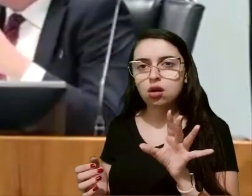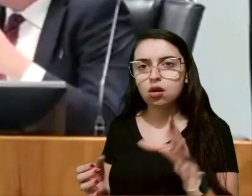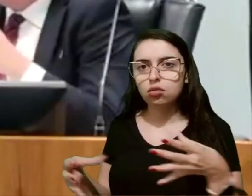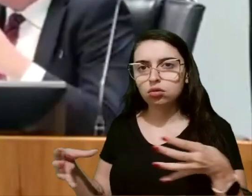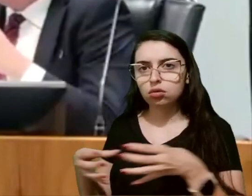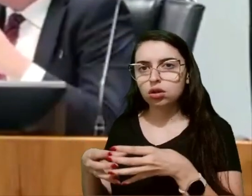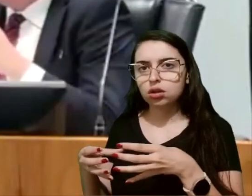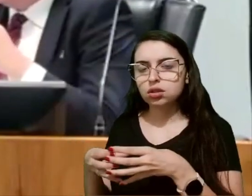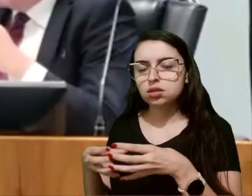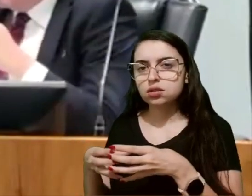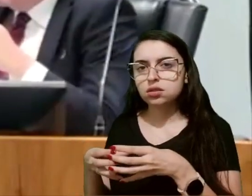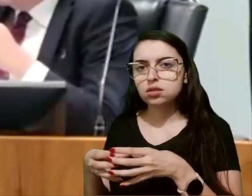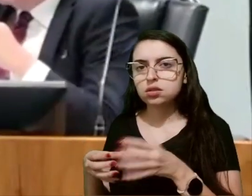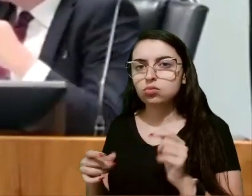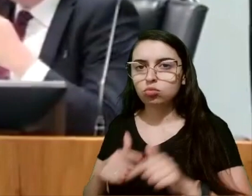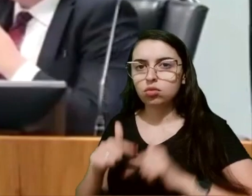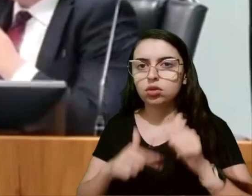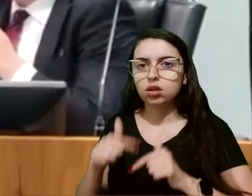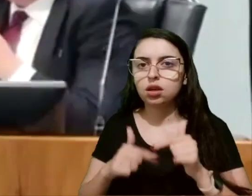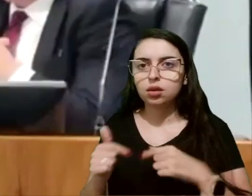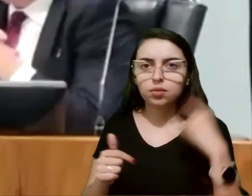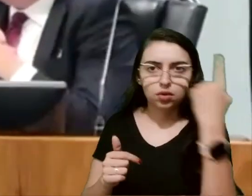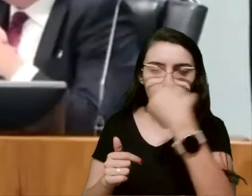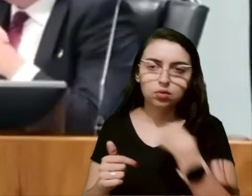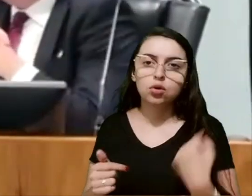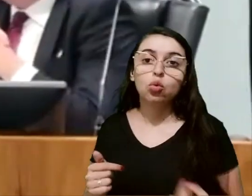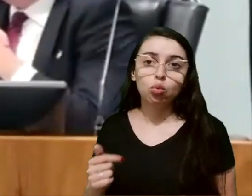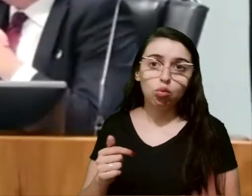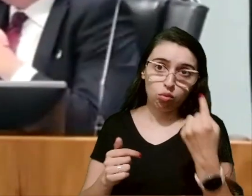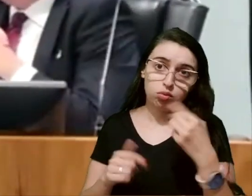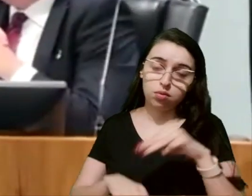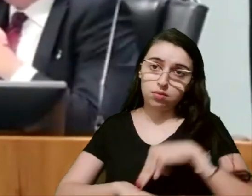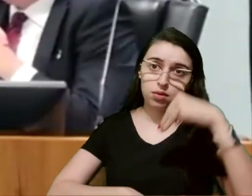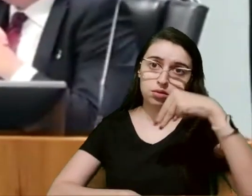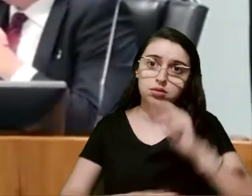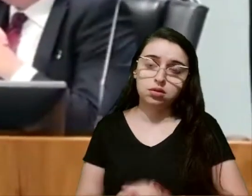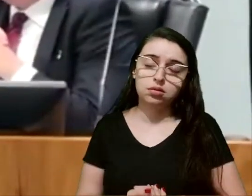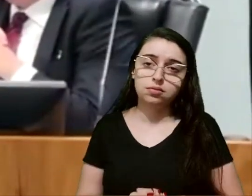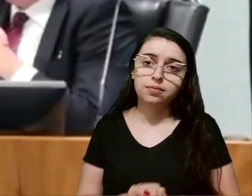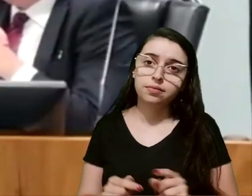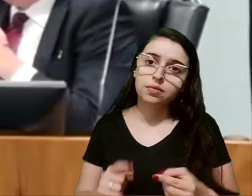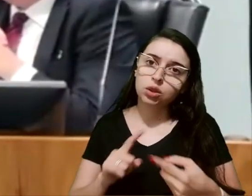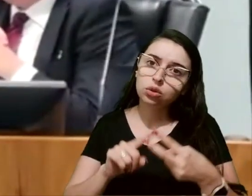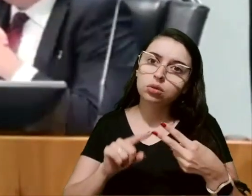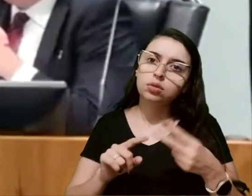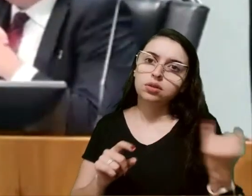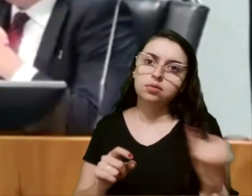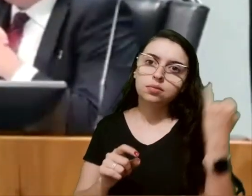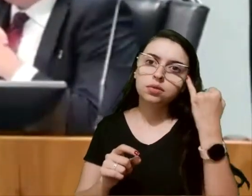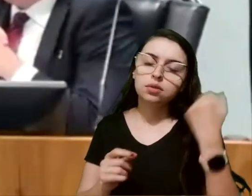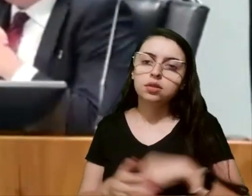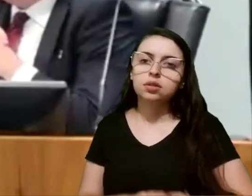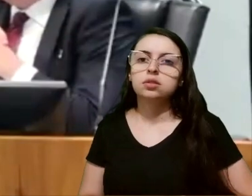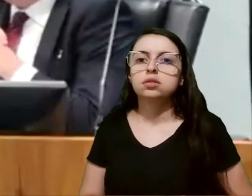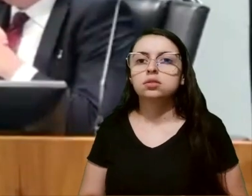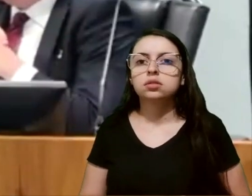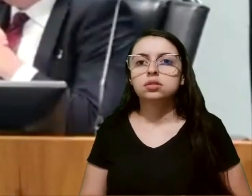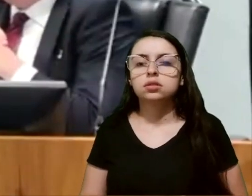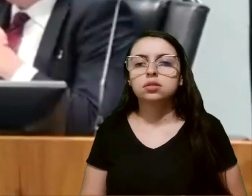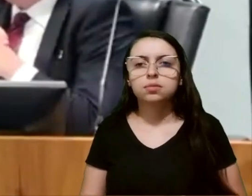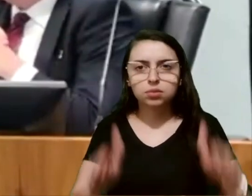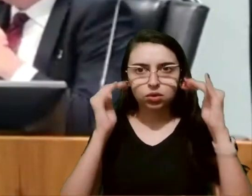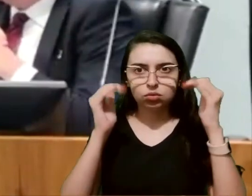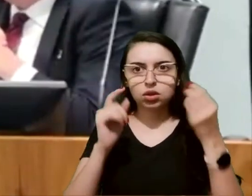onde você só tem um volume de viscosidade ou de carga de trabalho que seja suficiente para você colocar um único magistrado. É importante ter pelo menos 2.